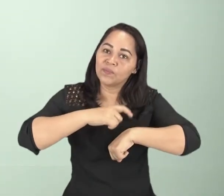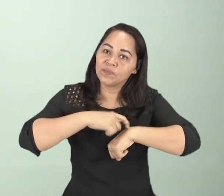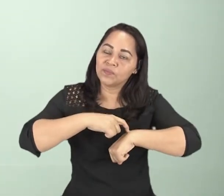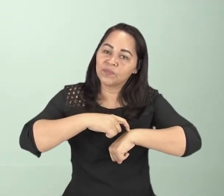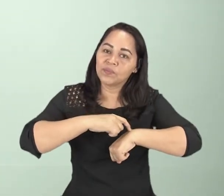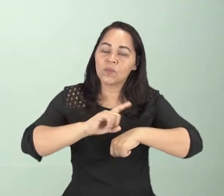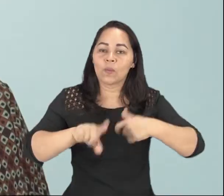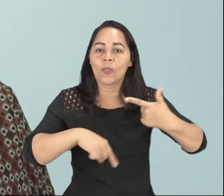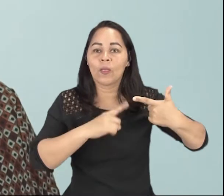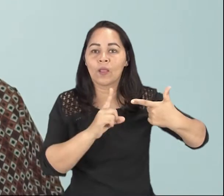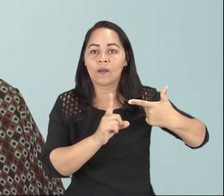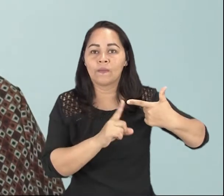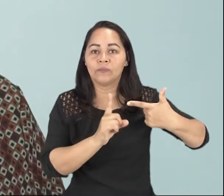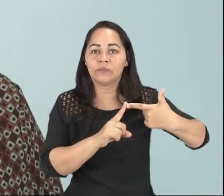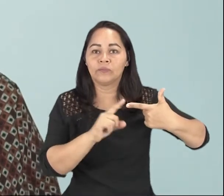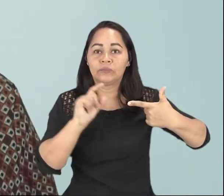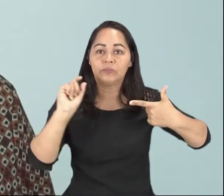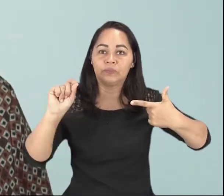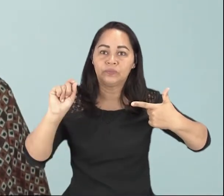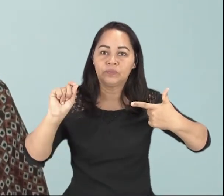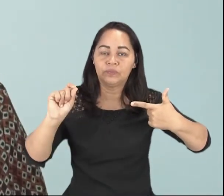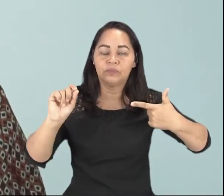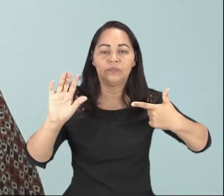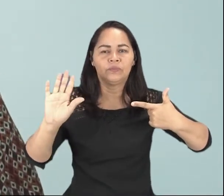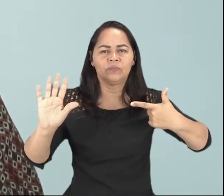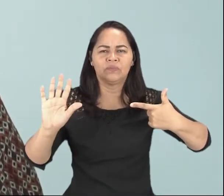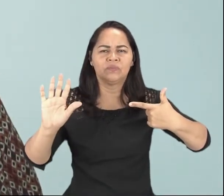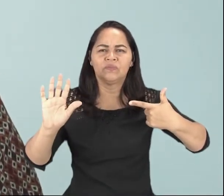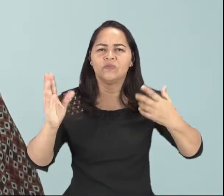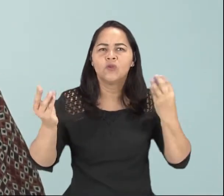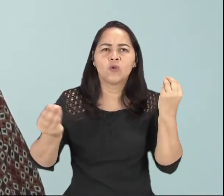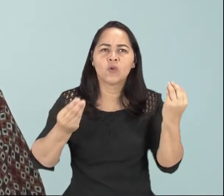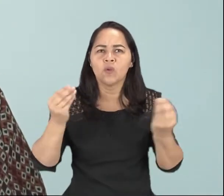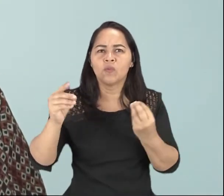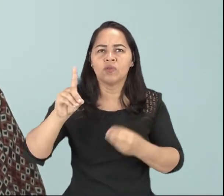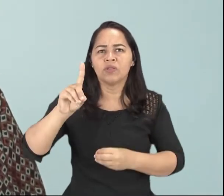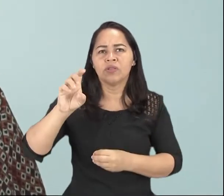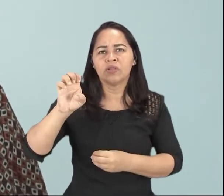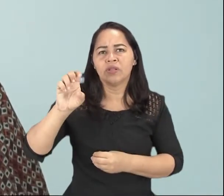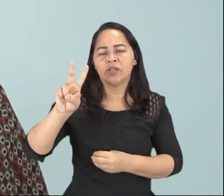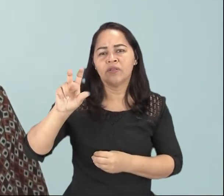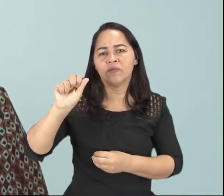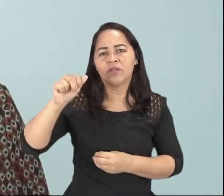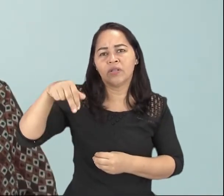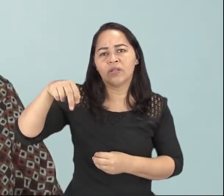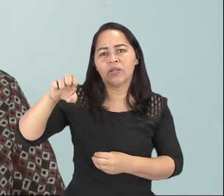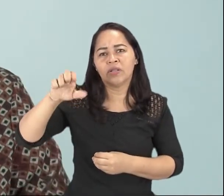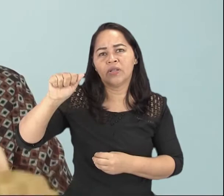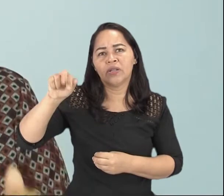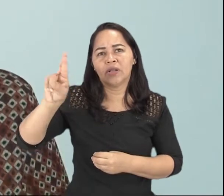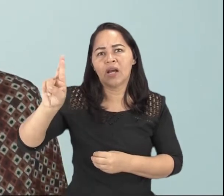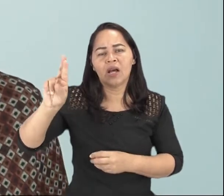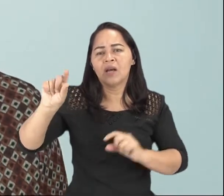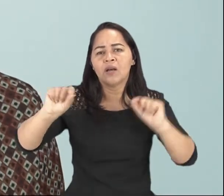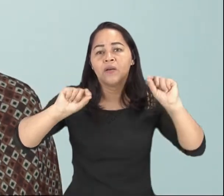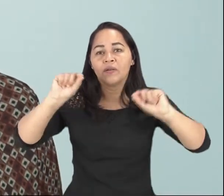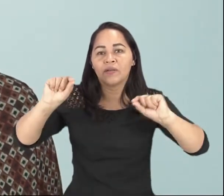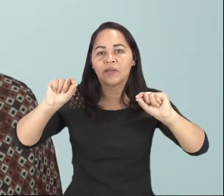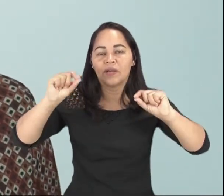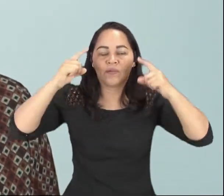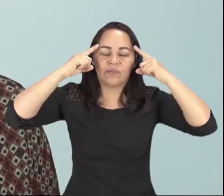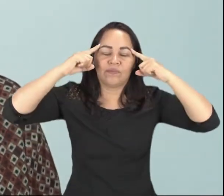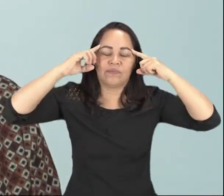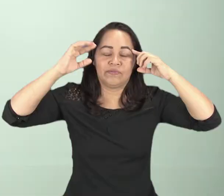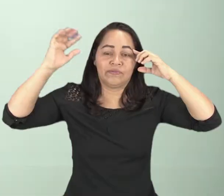segundo tópico, que seria o tempo de devanear. O que seria o tempo de devanear? Gente, devanear é simplesmente viajar na